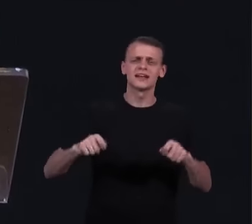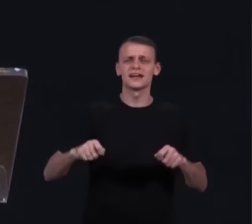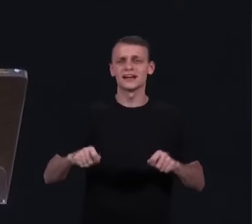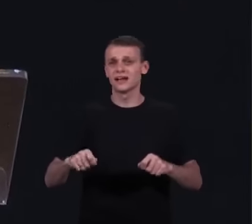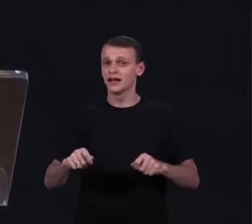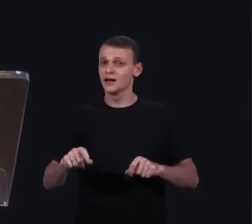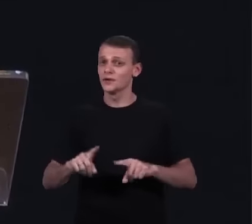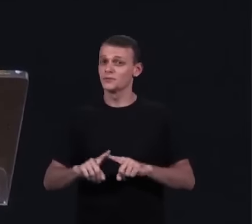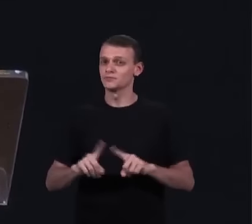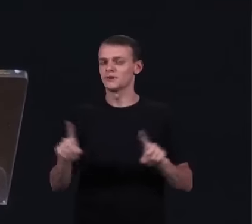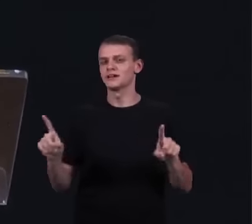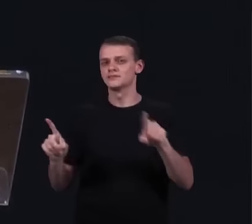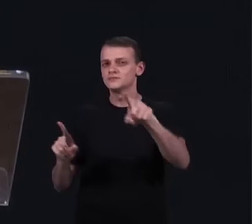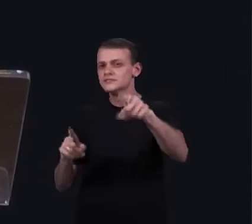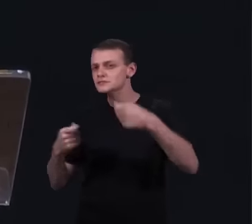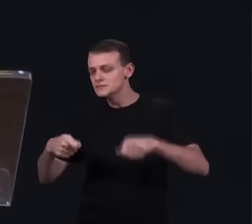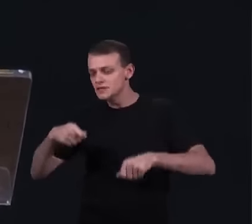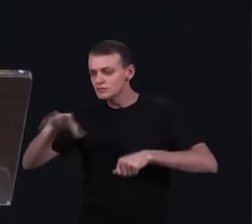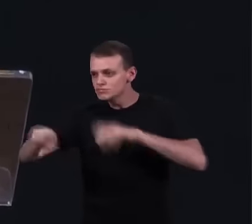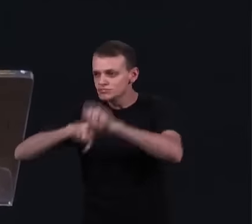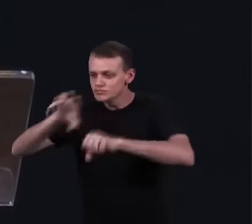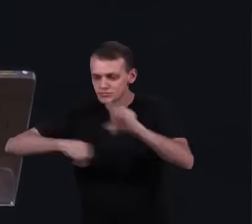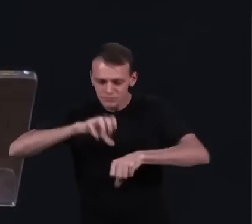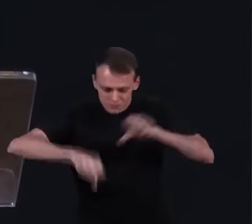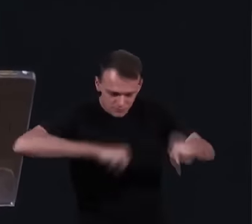mas você tem que achá-la, diz a Bíblia.